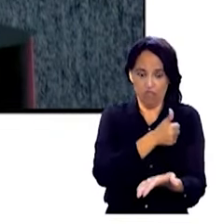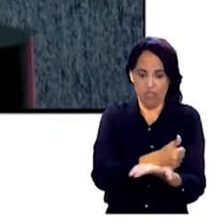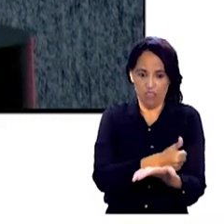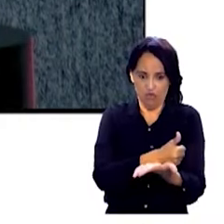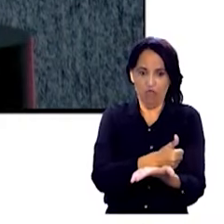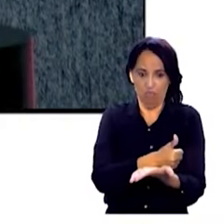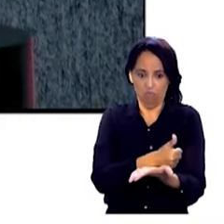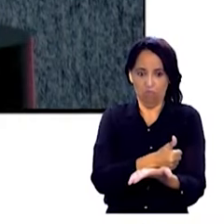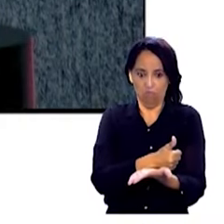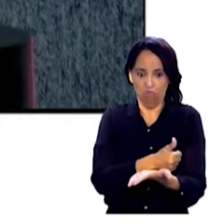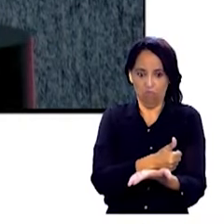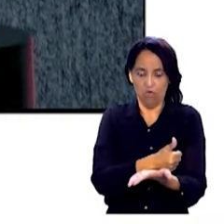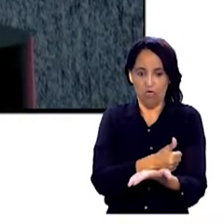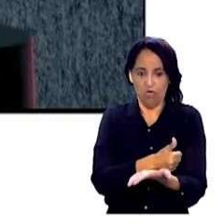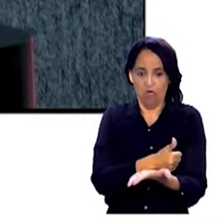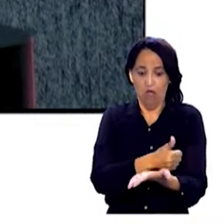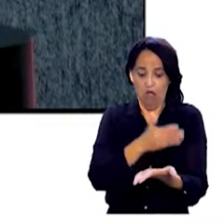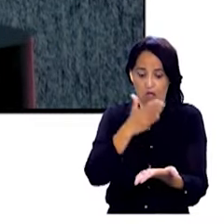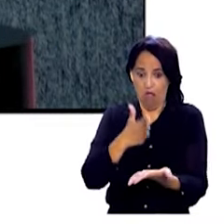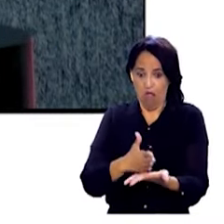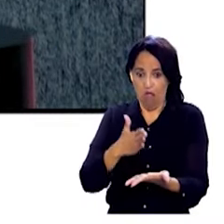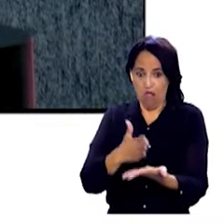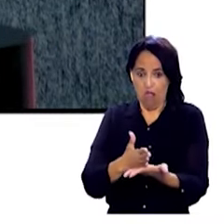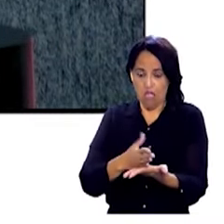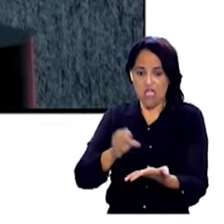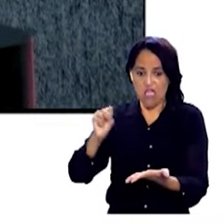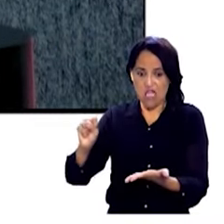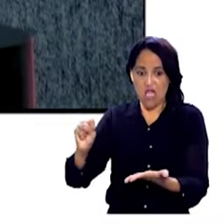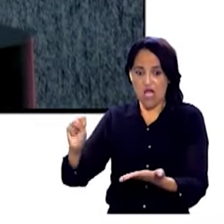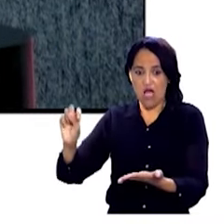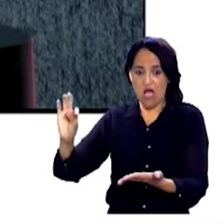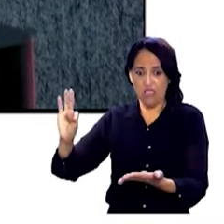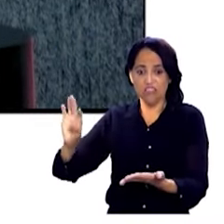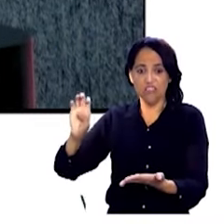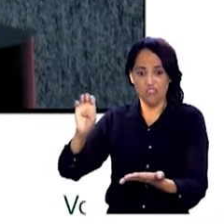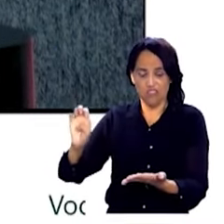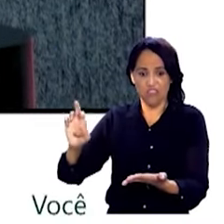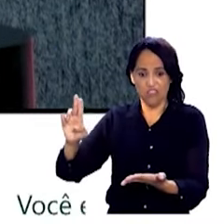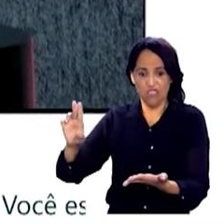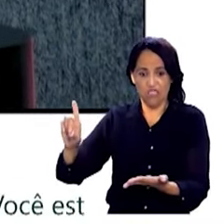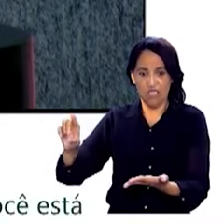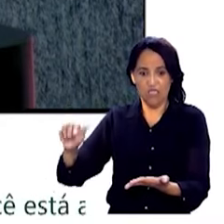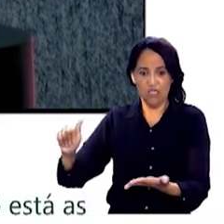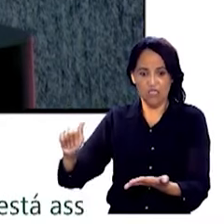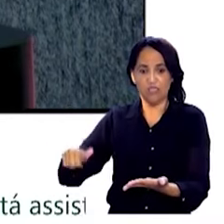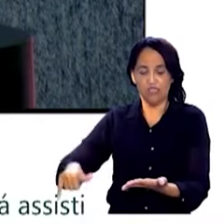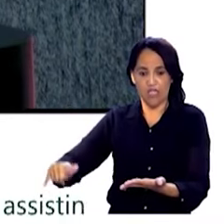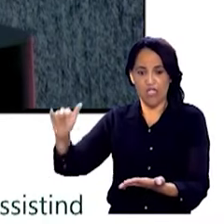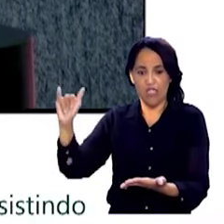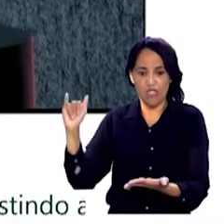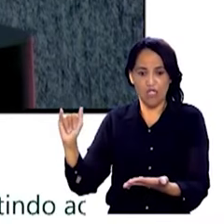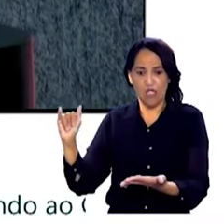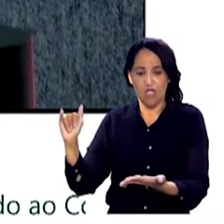truth segundo lugar Yesterday e em terceiro lugar Porque Que A Gente É